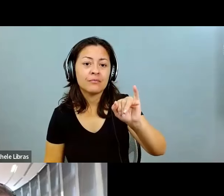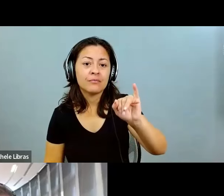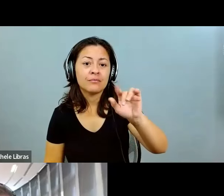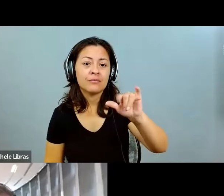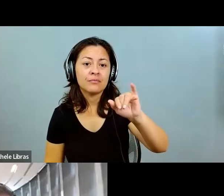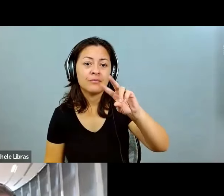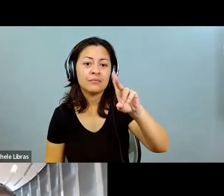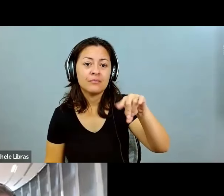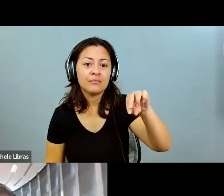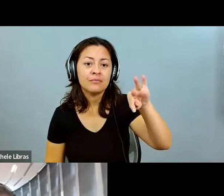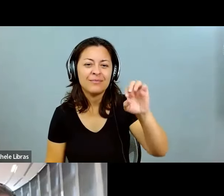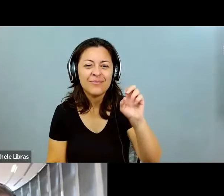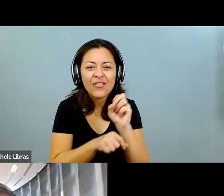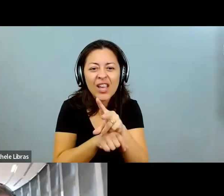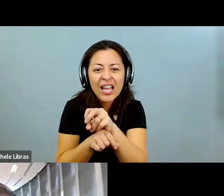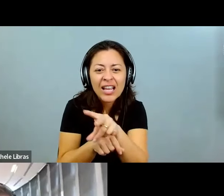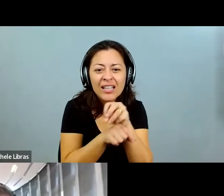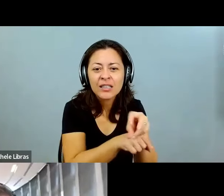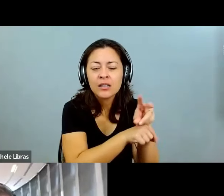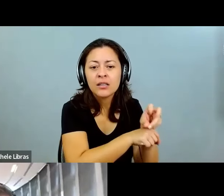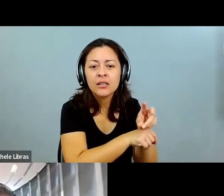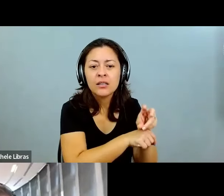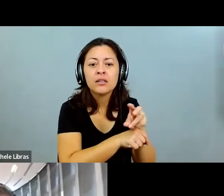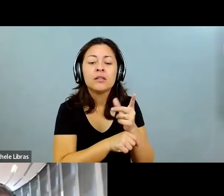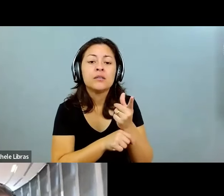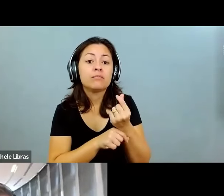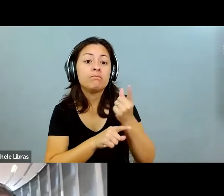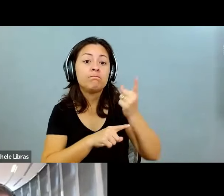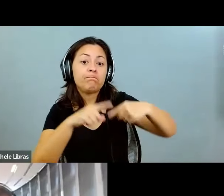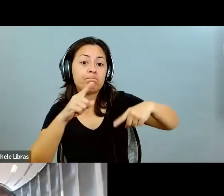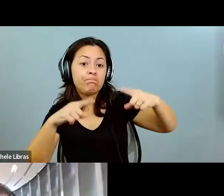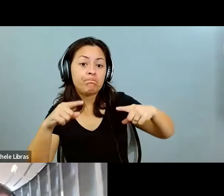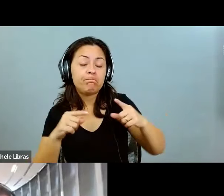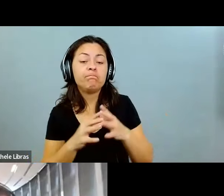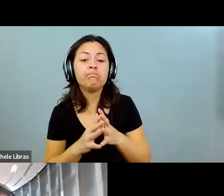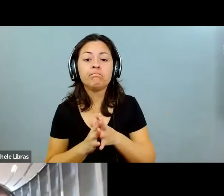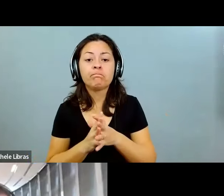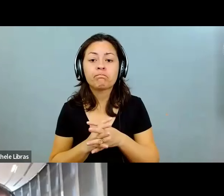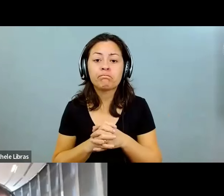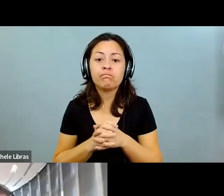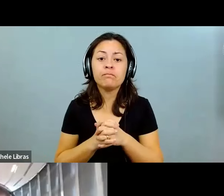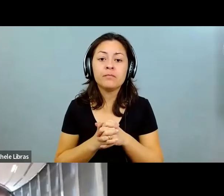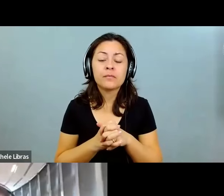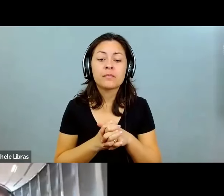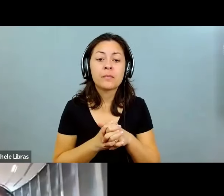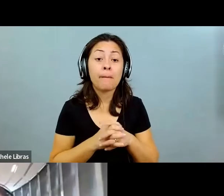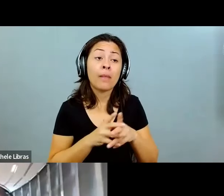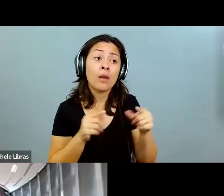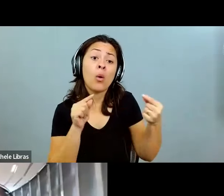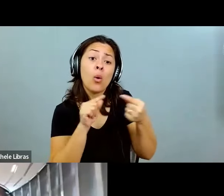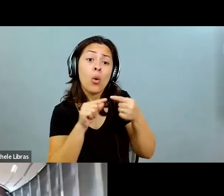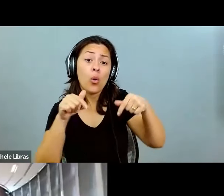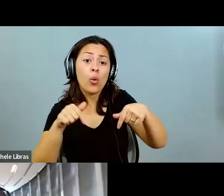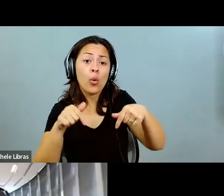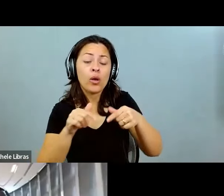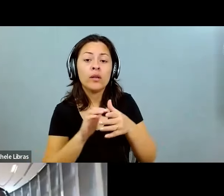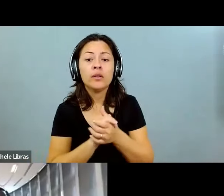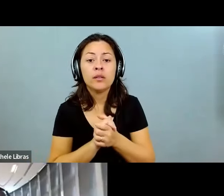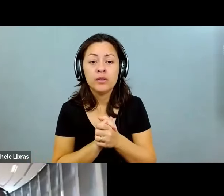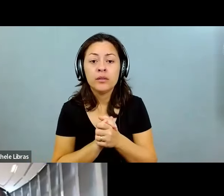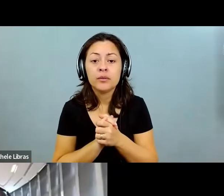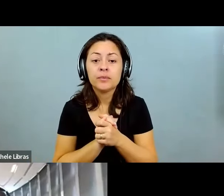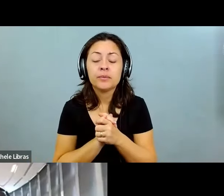oscila né ela ele tá relativamente adequado hoje relação de de troca do do do no caso do eh do